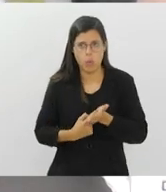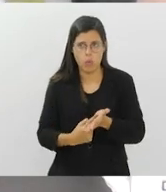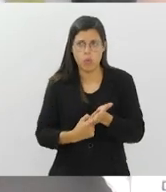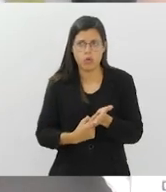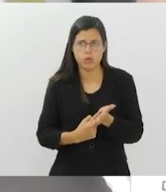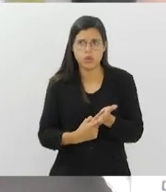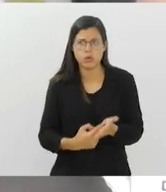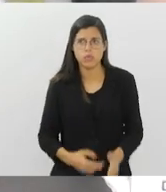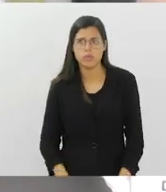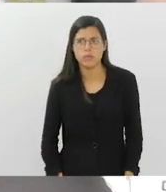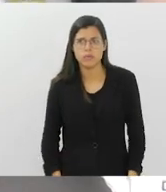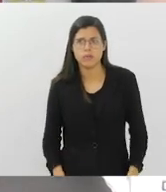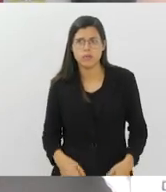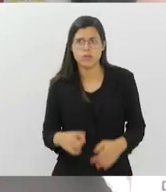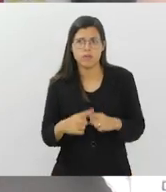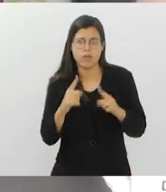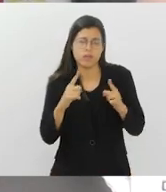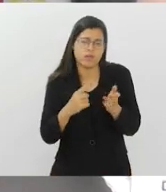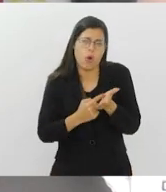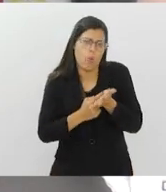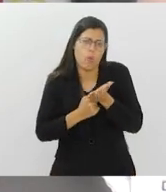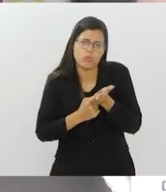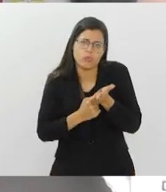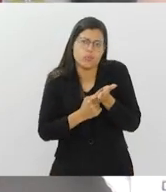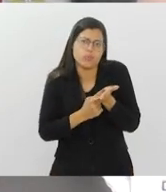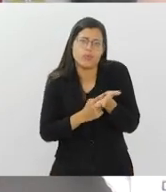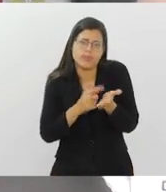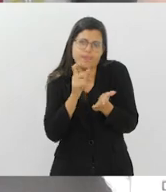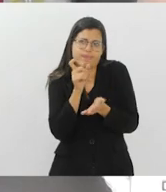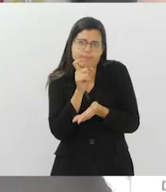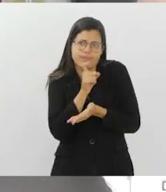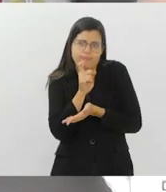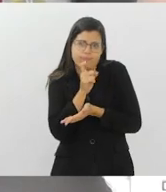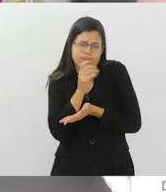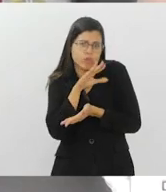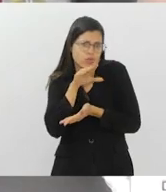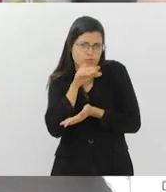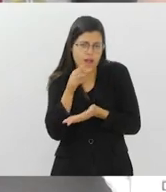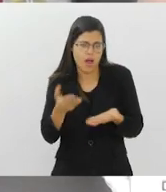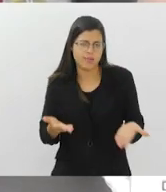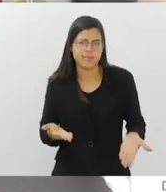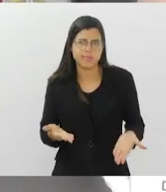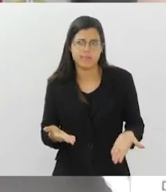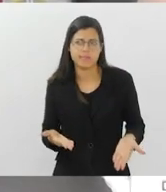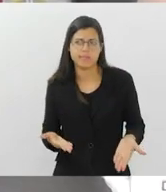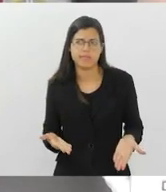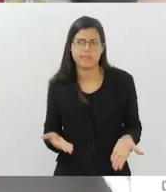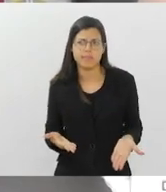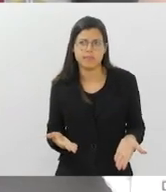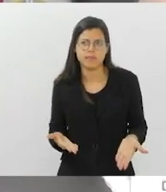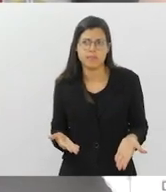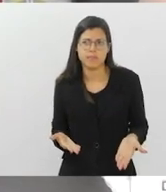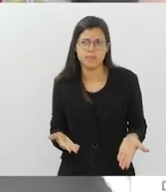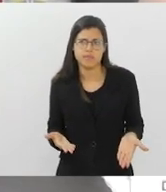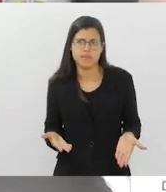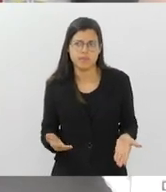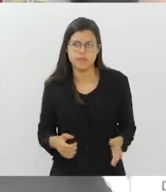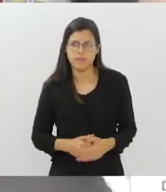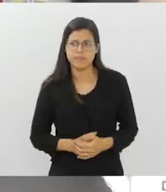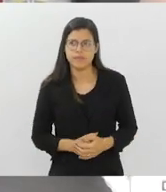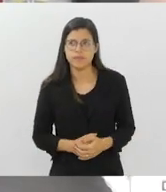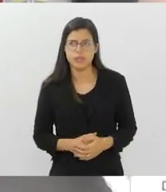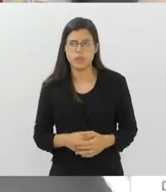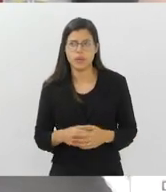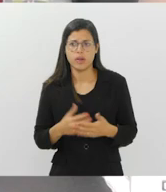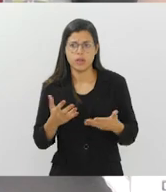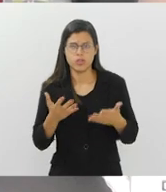acordo de bigode. É isso, né? Como diz no interior, foi no fio do bigode. O que a gente